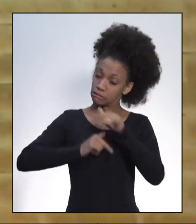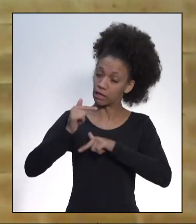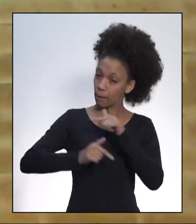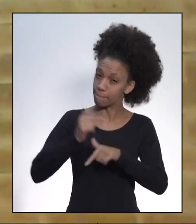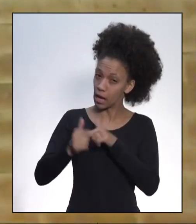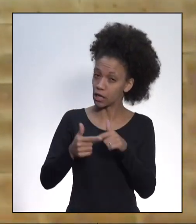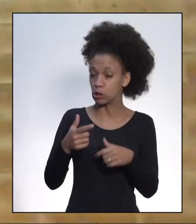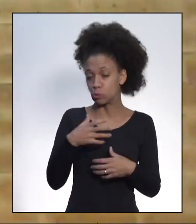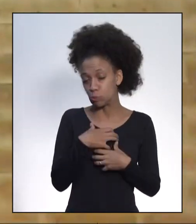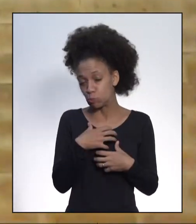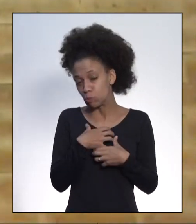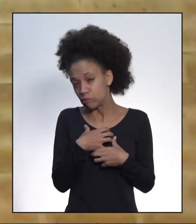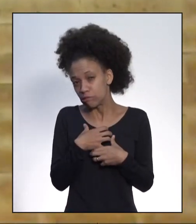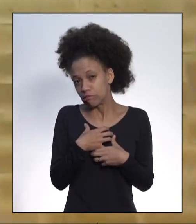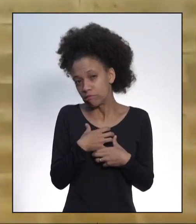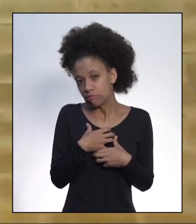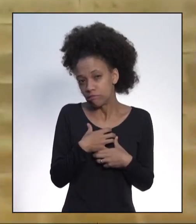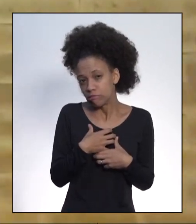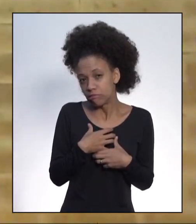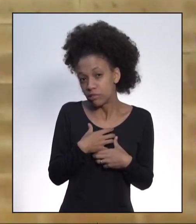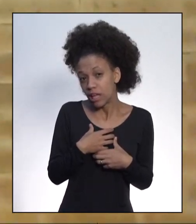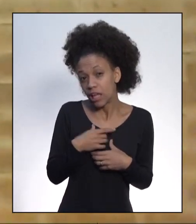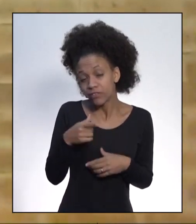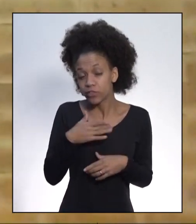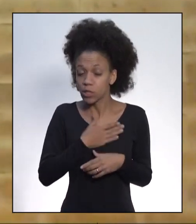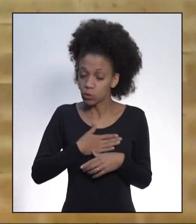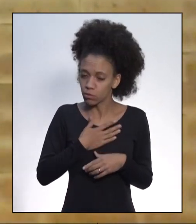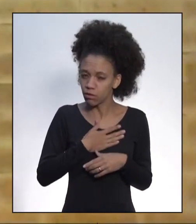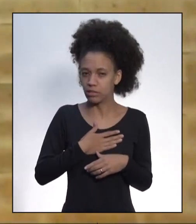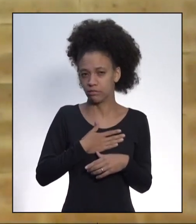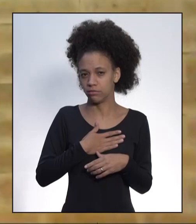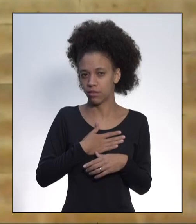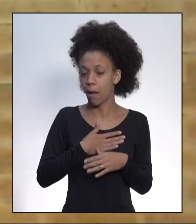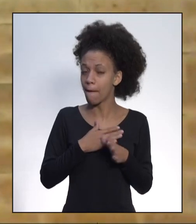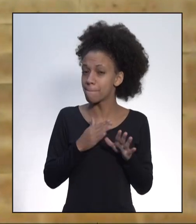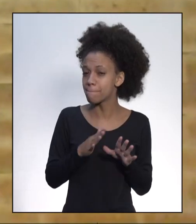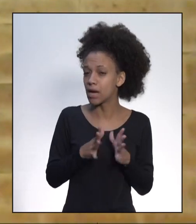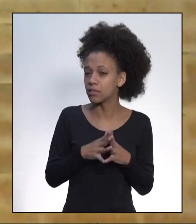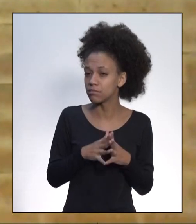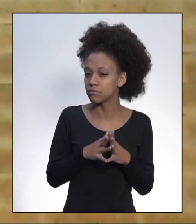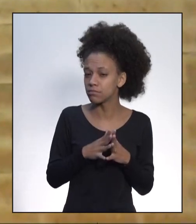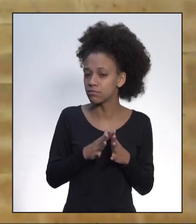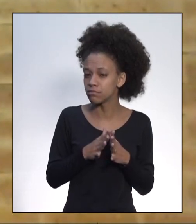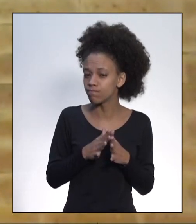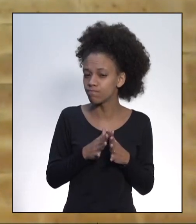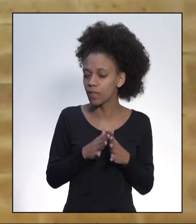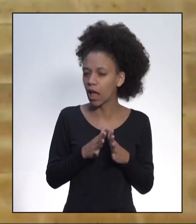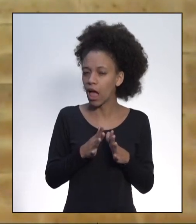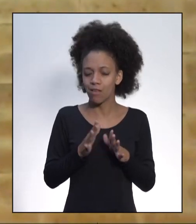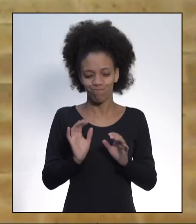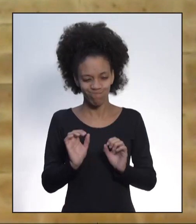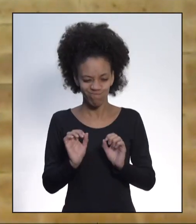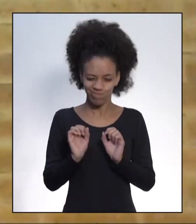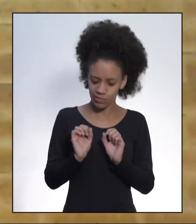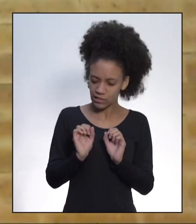numa situação, que você não gosta, sabe? E aí isso, putz, isso acaba sendo realmente uma situação